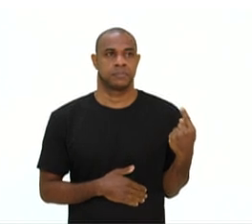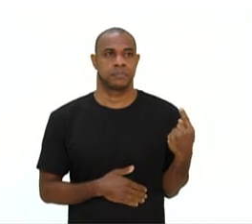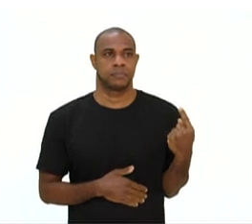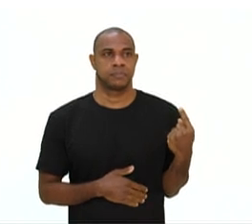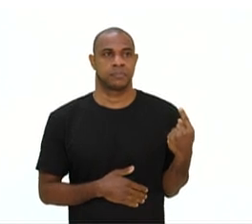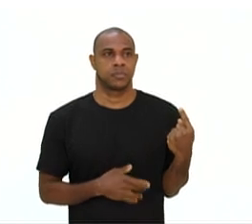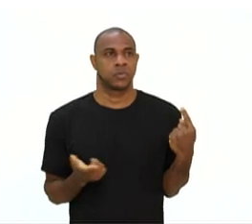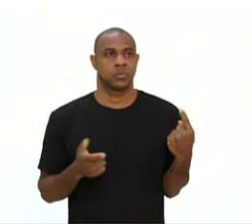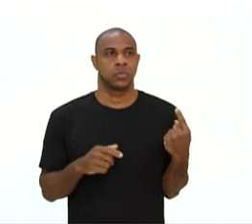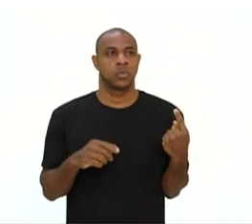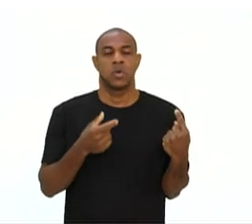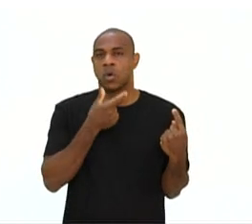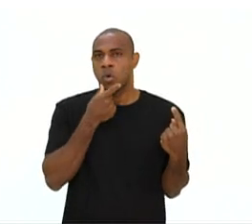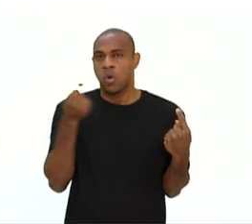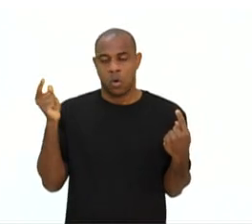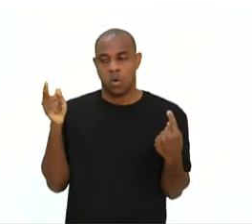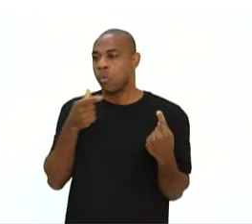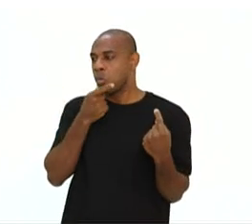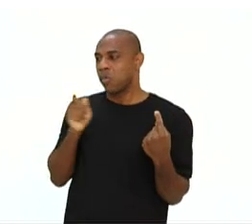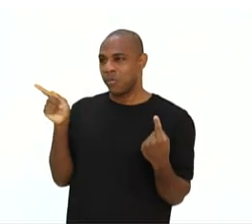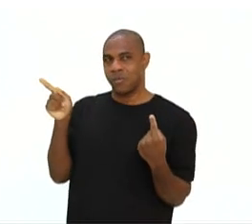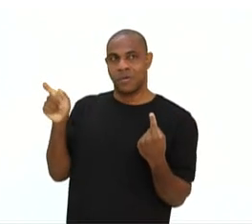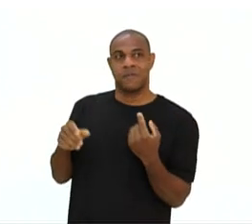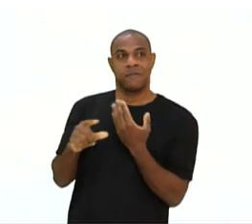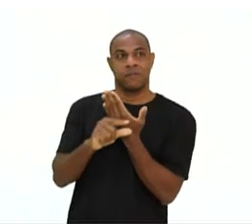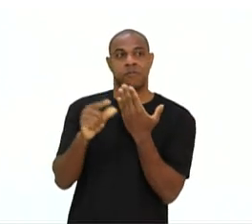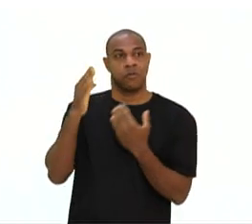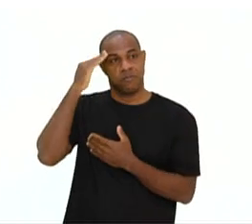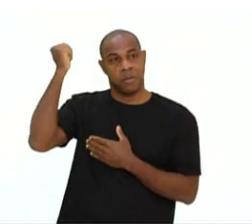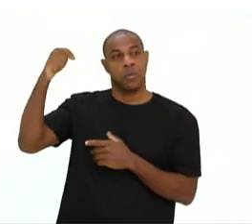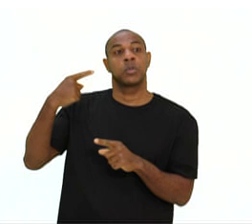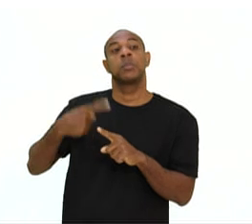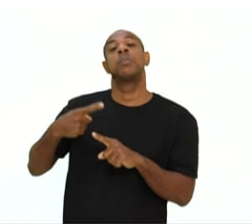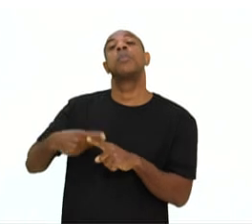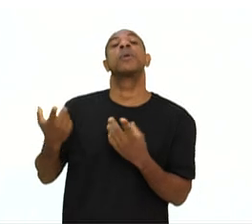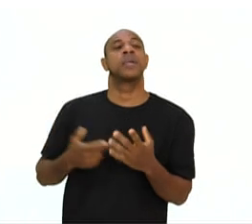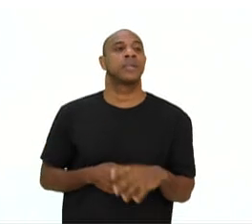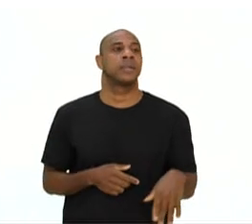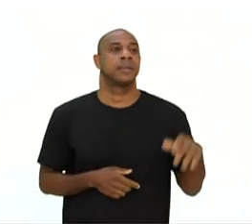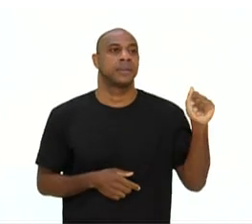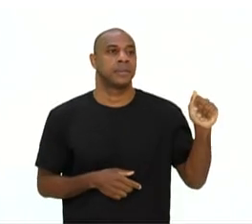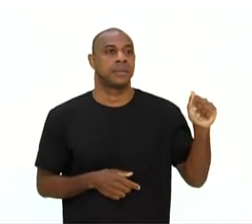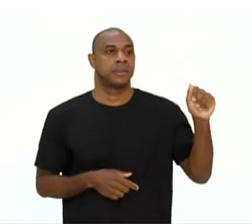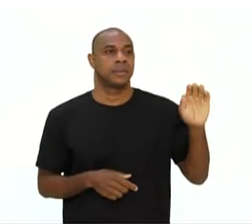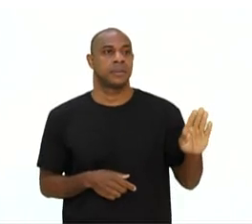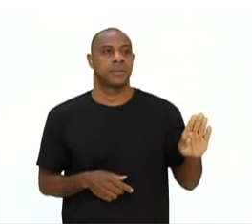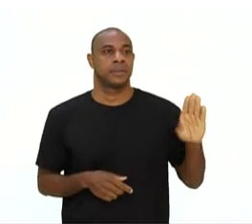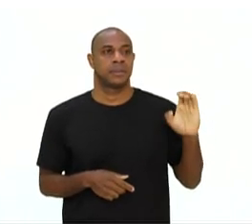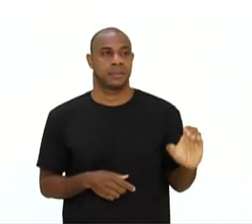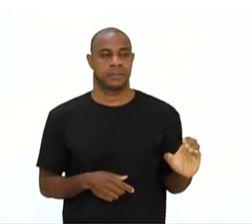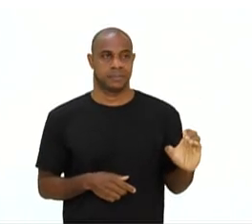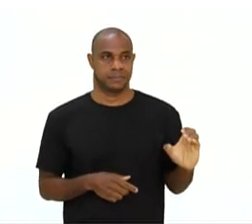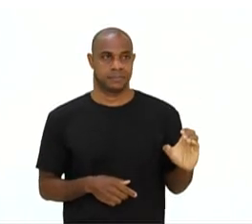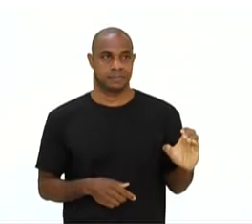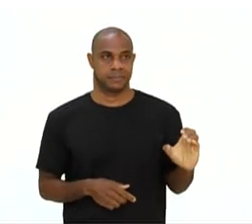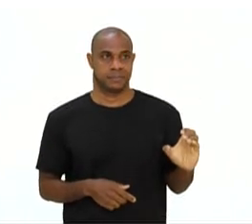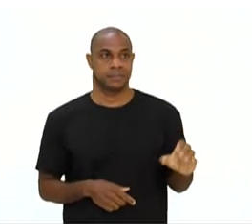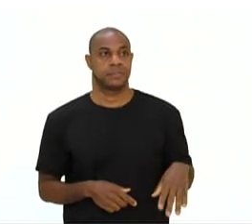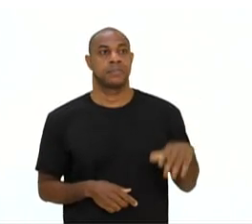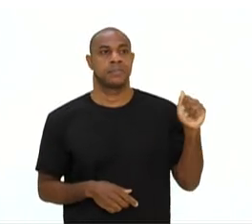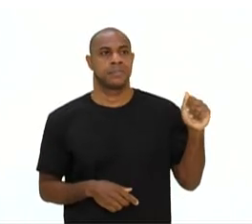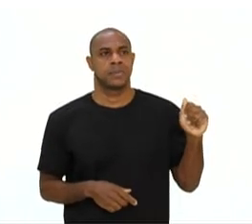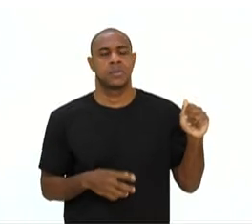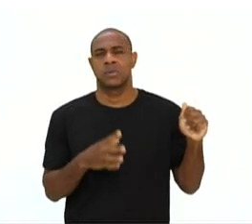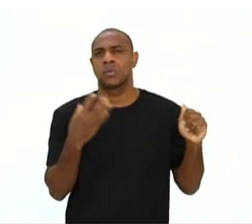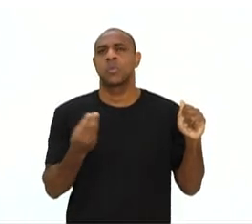ficou famoso por an American philosopher, an American black politician, or an American author. Então ele ficou